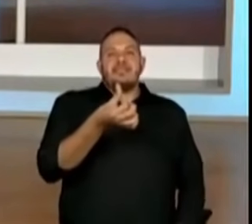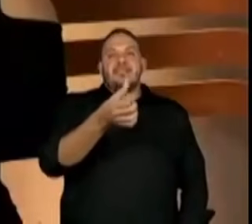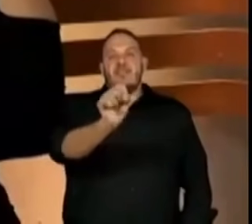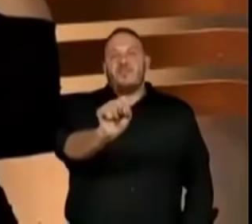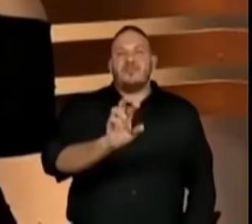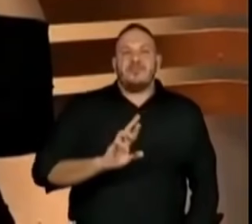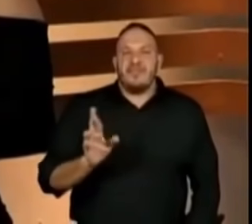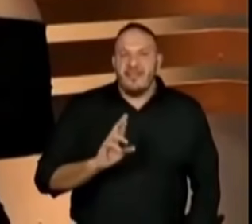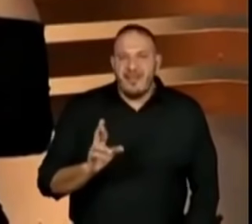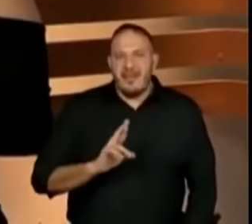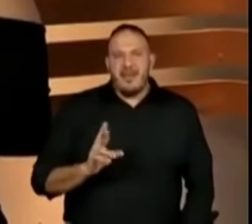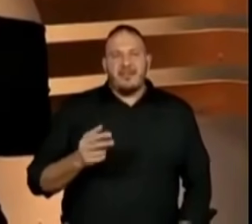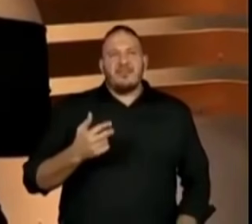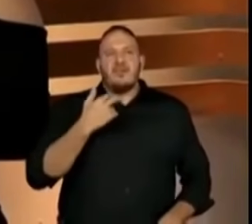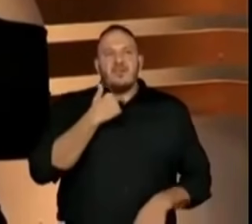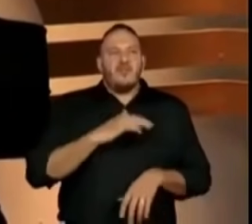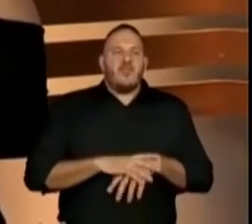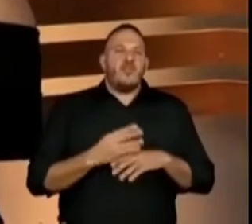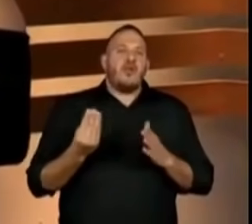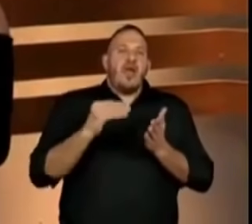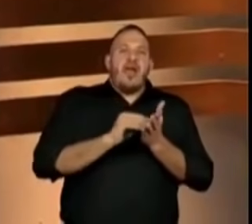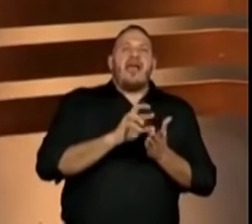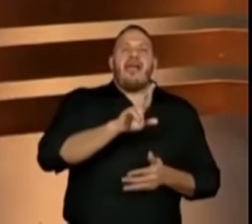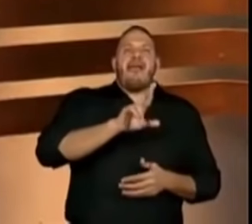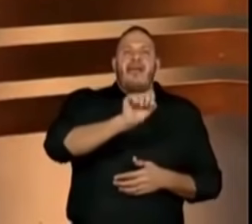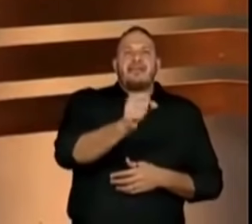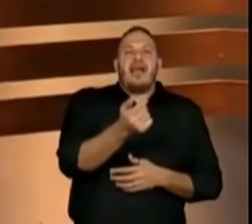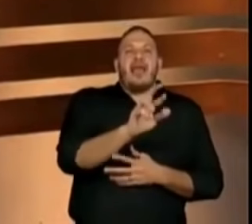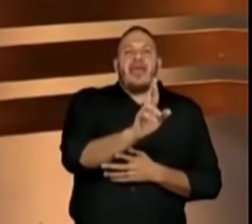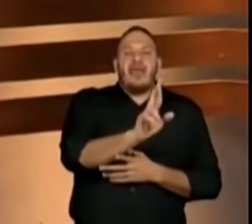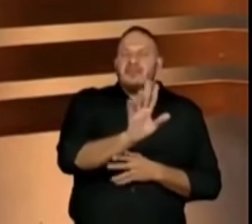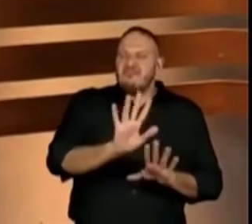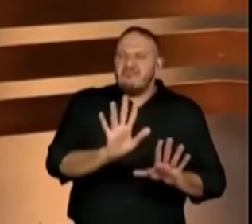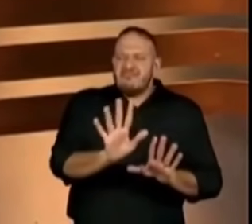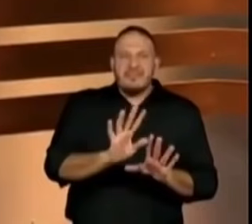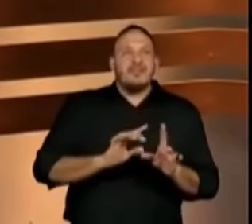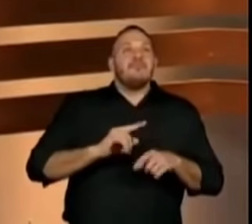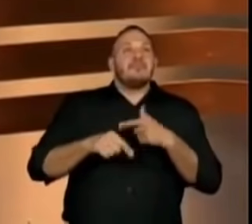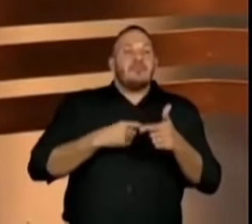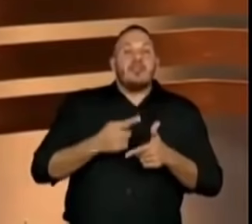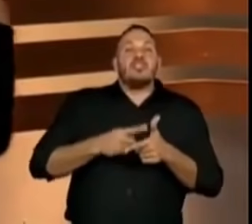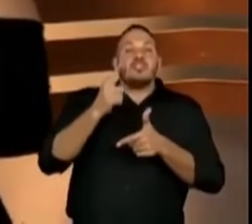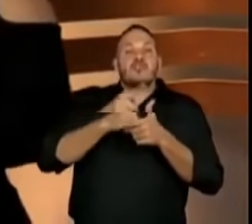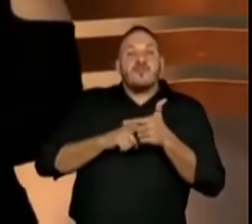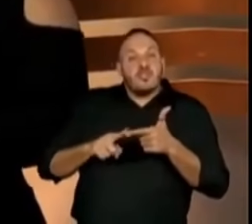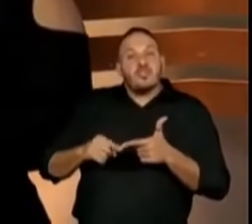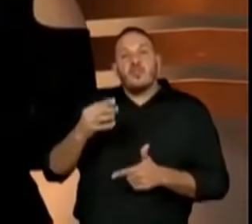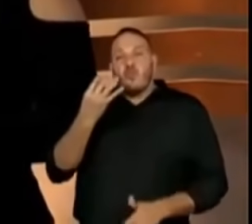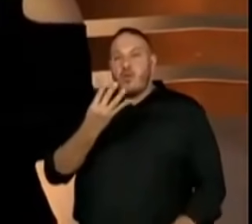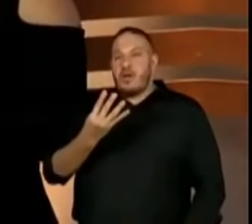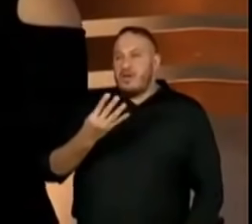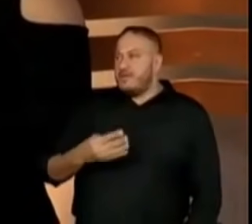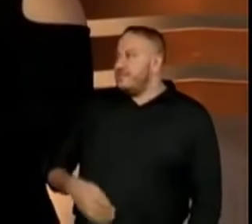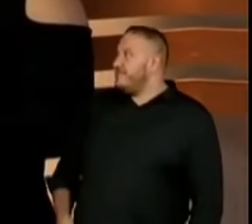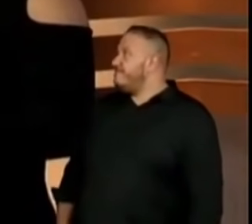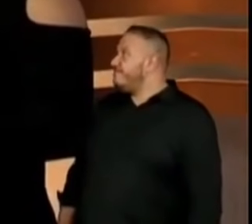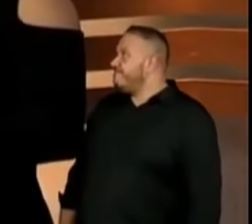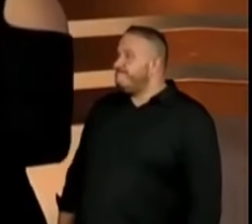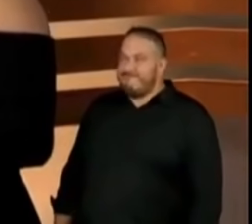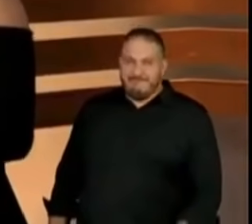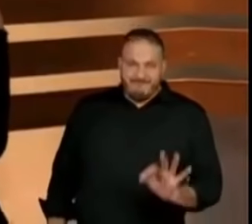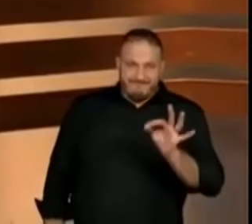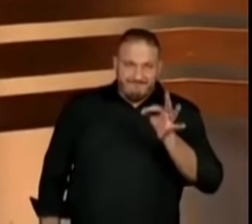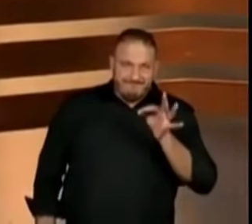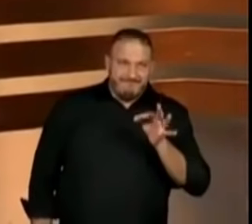R$ 68, tá? Não vou colocar ainda o R cifrão por enquanto. E vou dividir isso por 4,